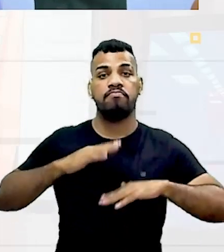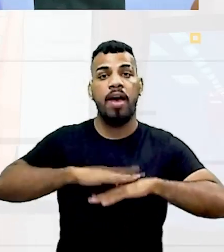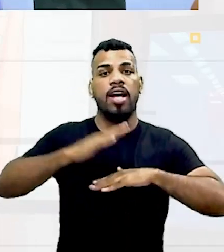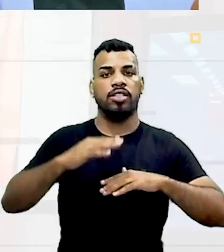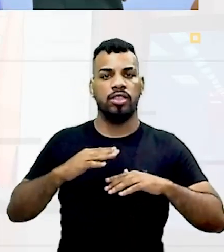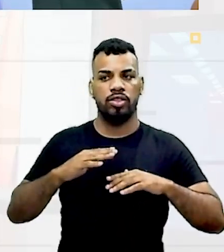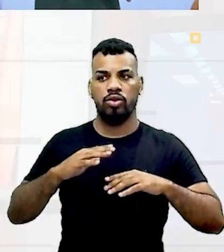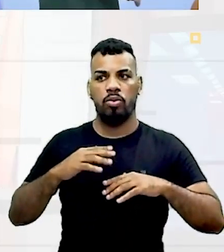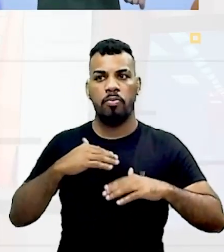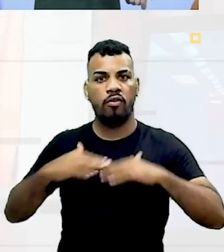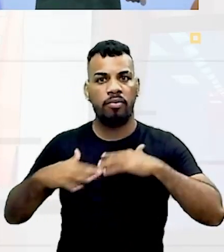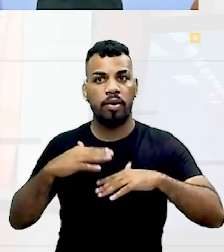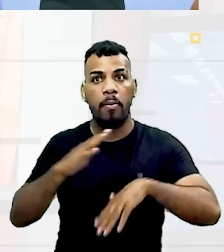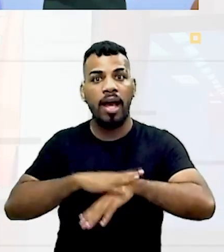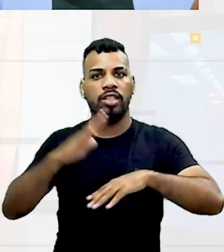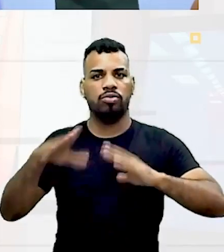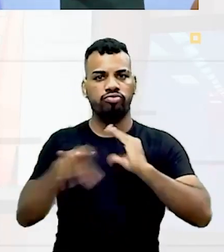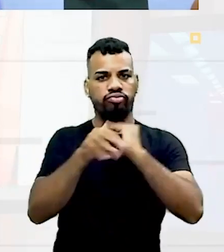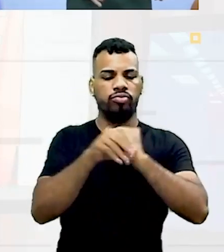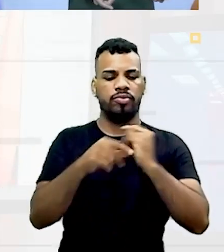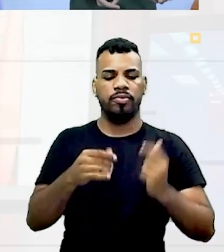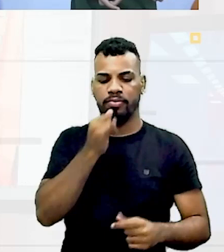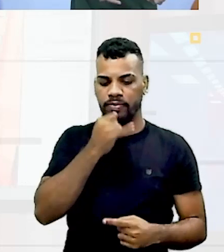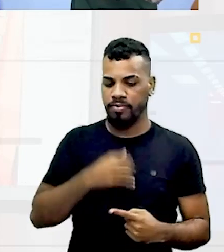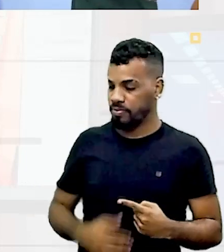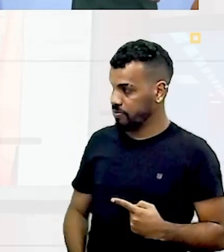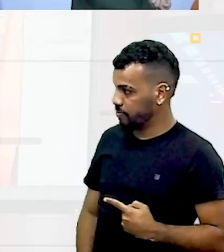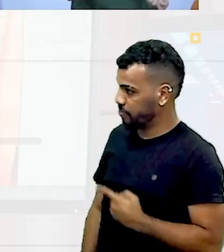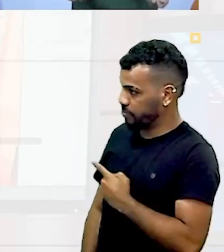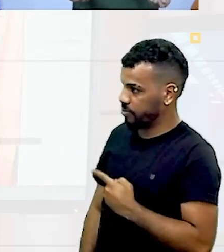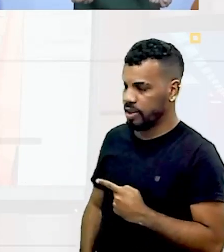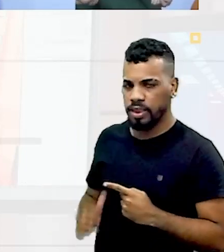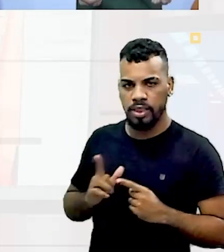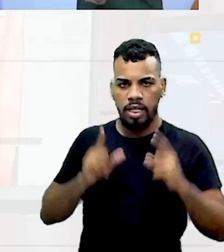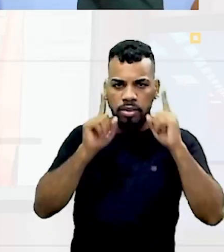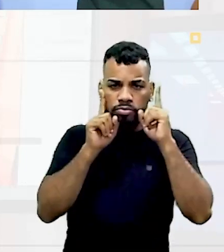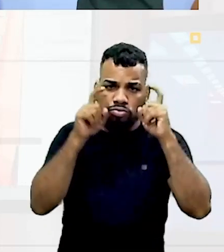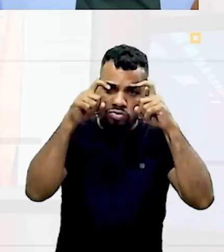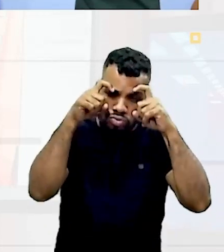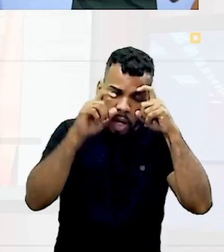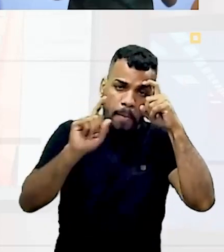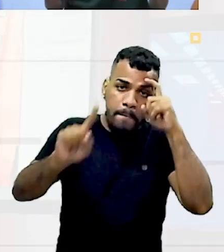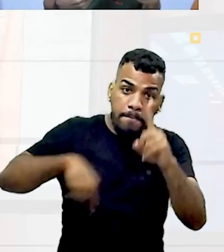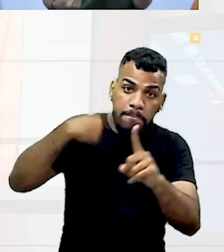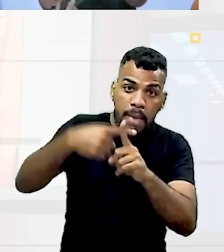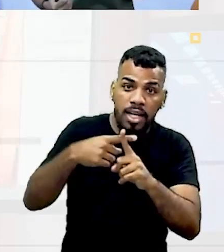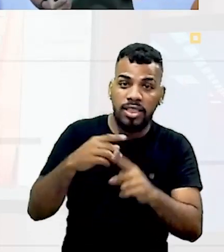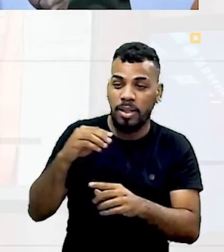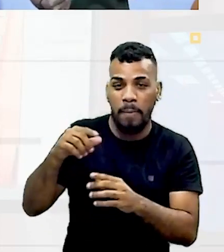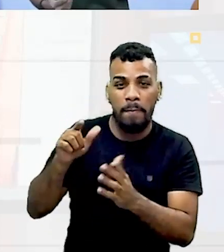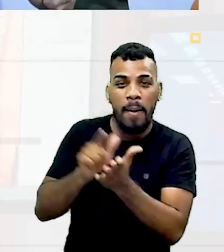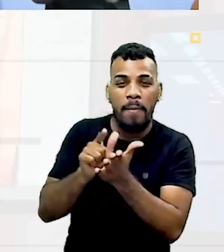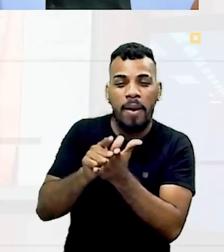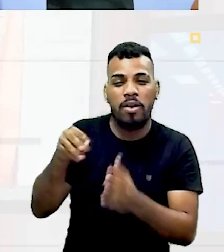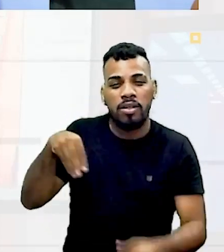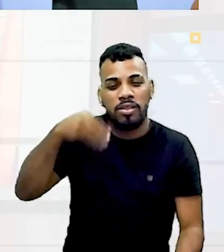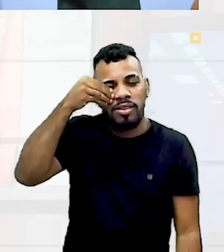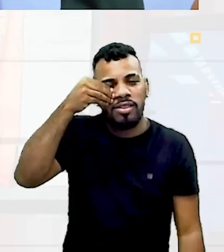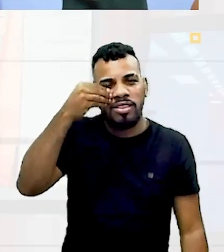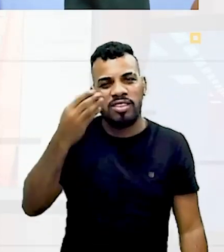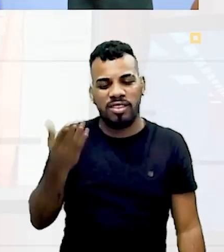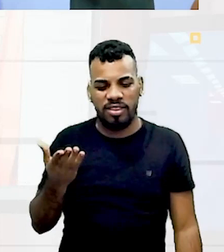tá triste. Por exemplo, no gifzinho que tem no slide, o personagem você vê que ele tá triste. Mas o